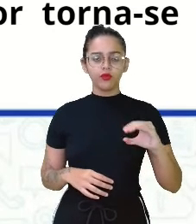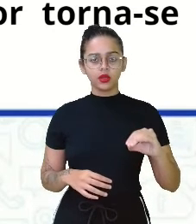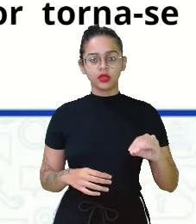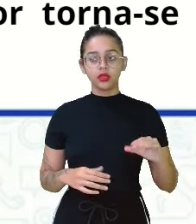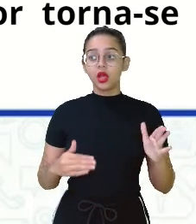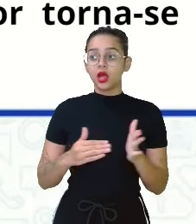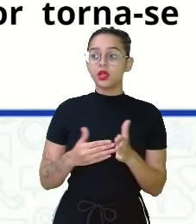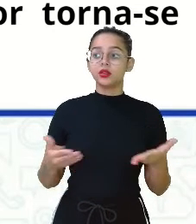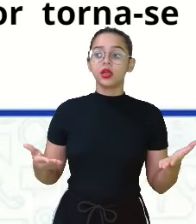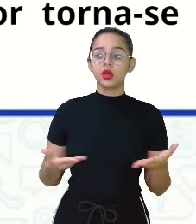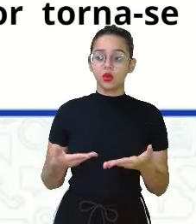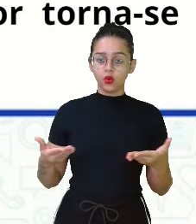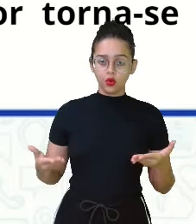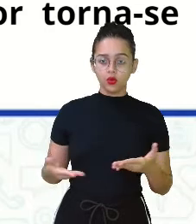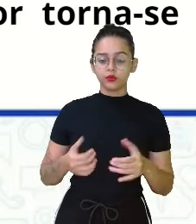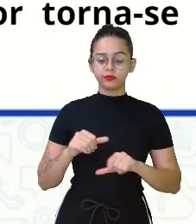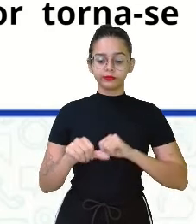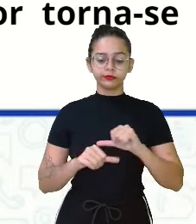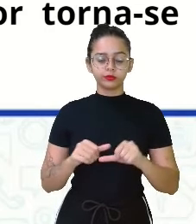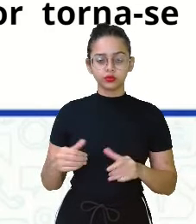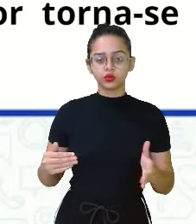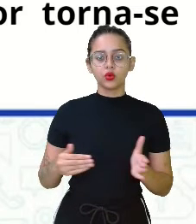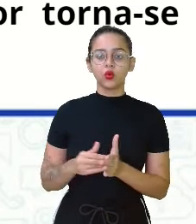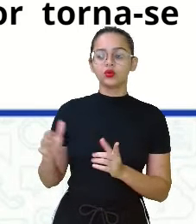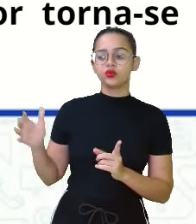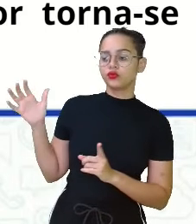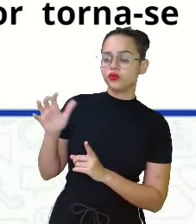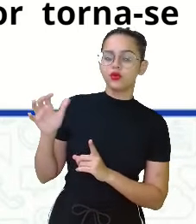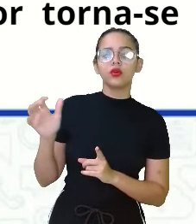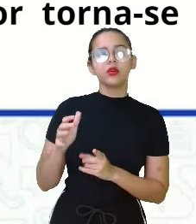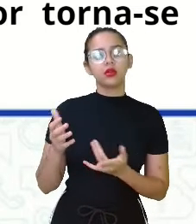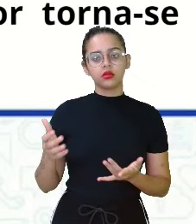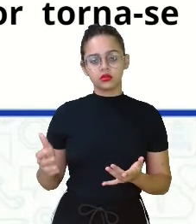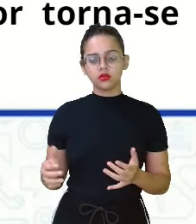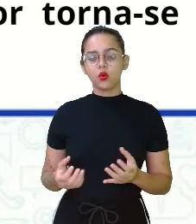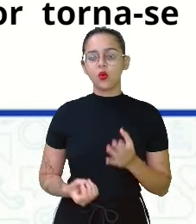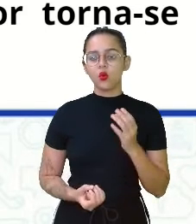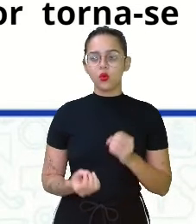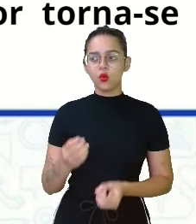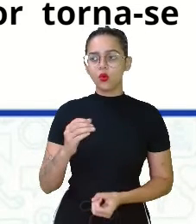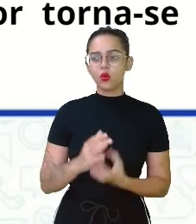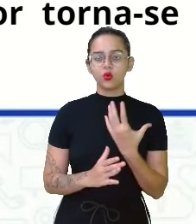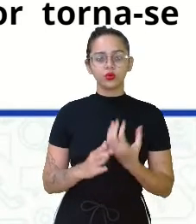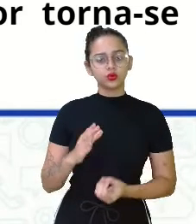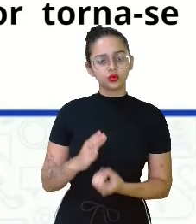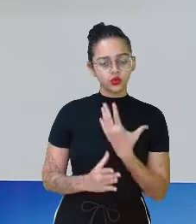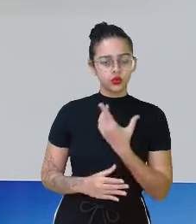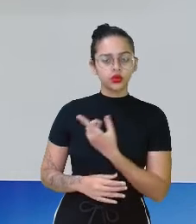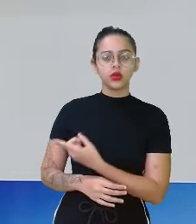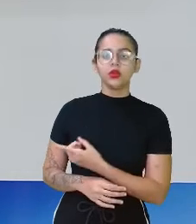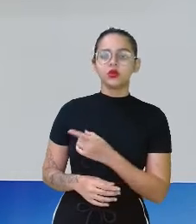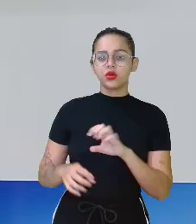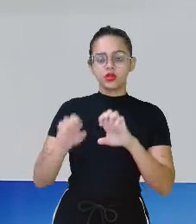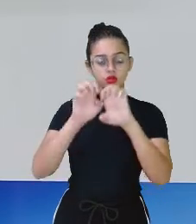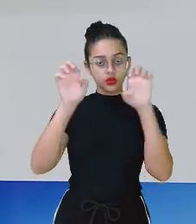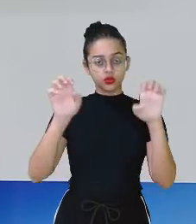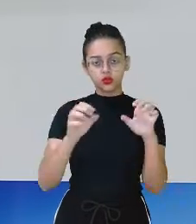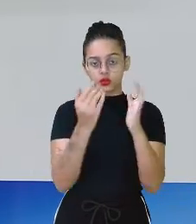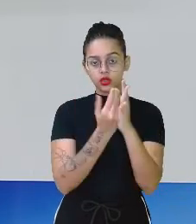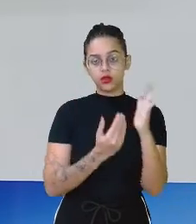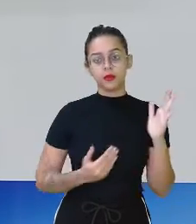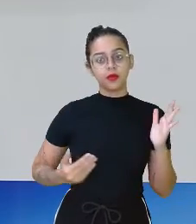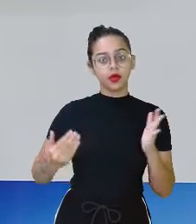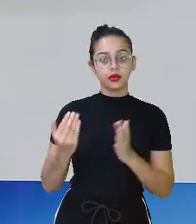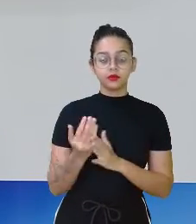né, se configurando ainda hoje. Né, construindo essas estruturas